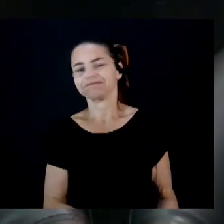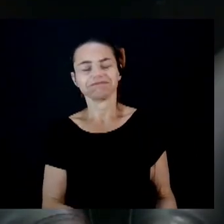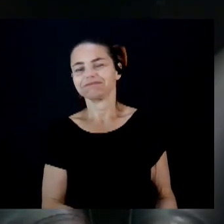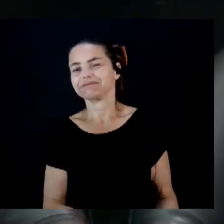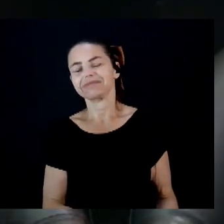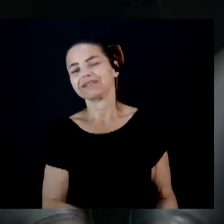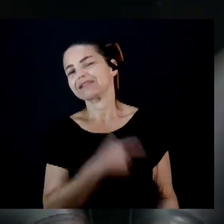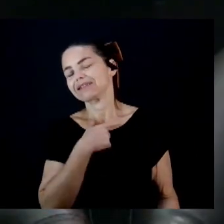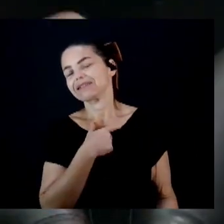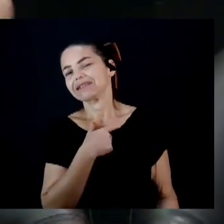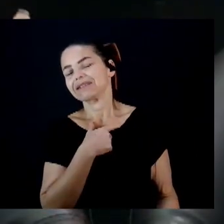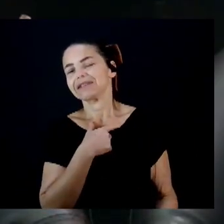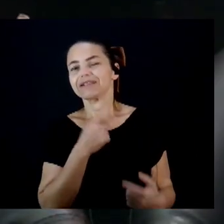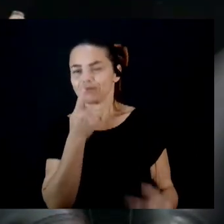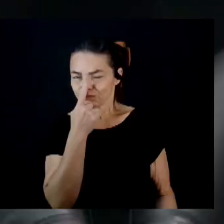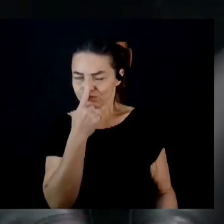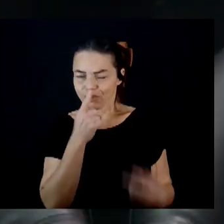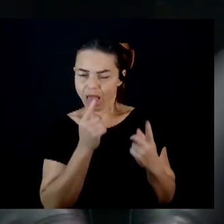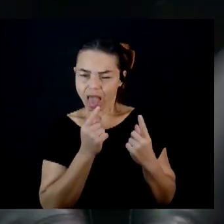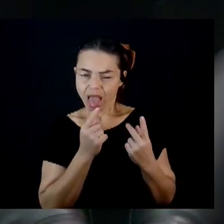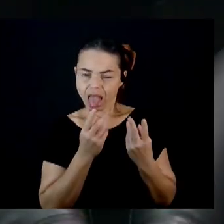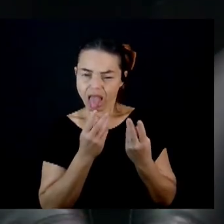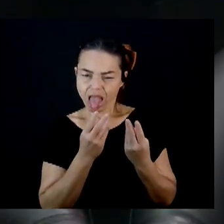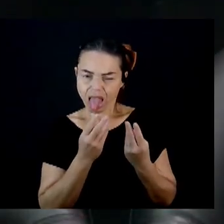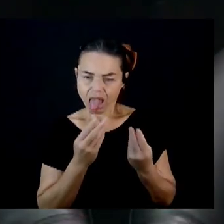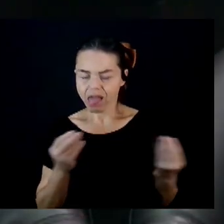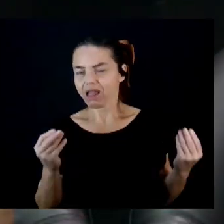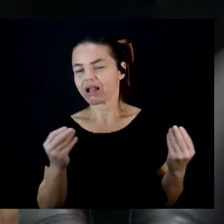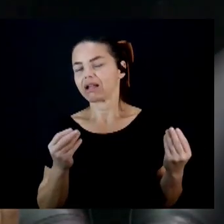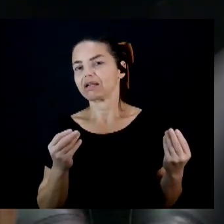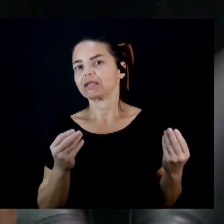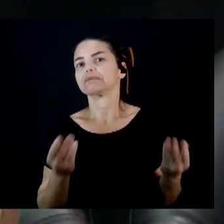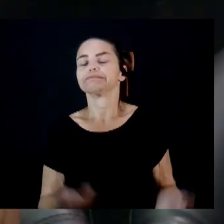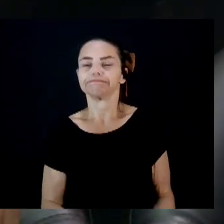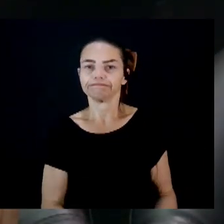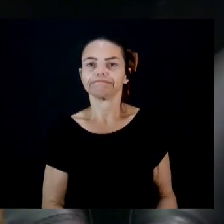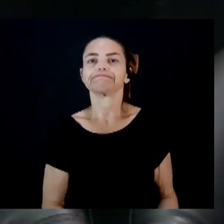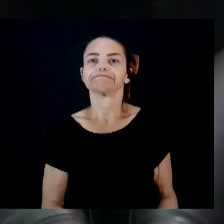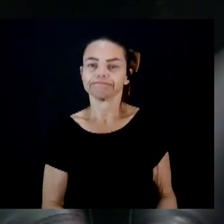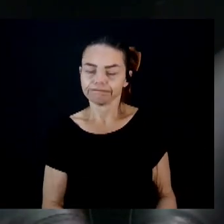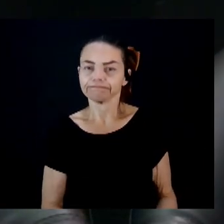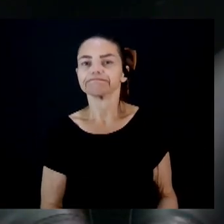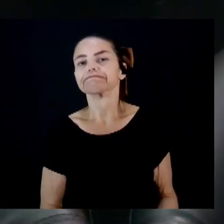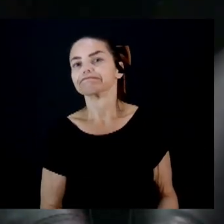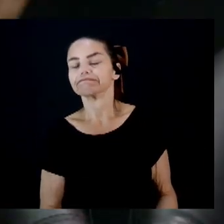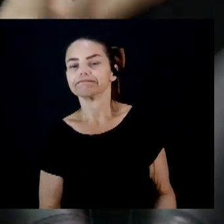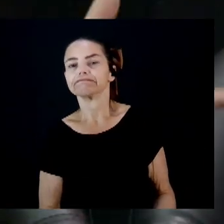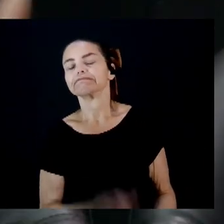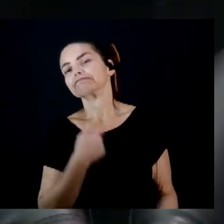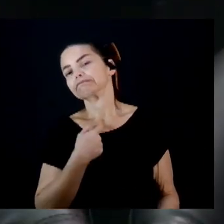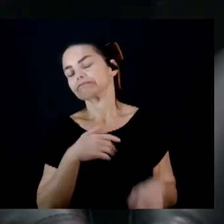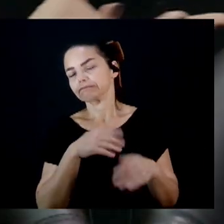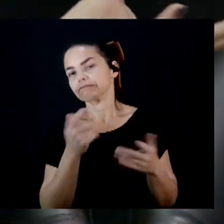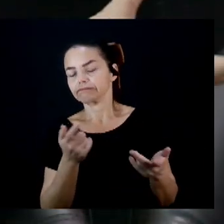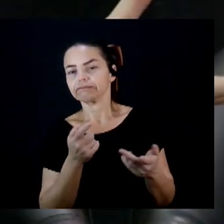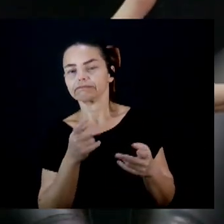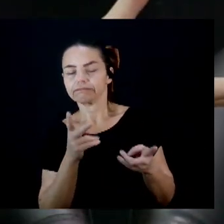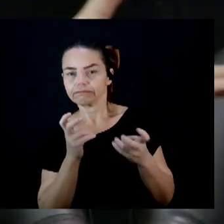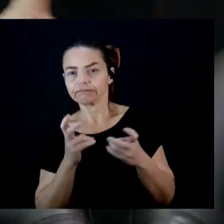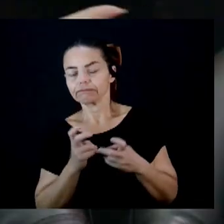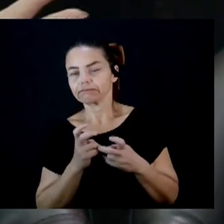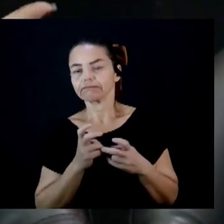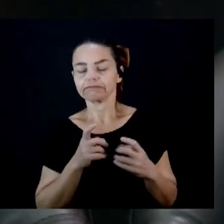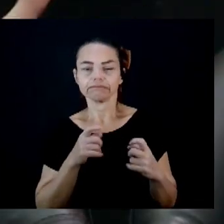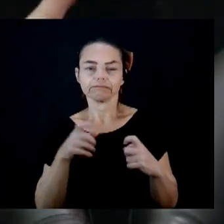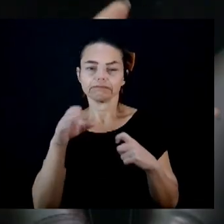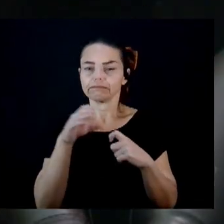Essa intimidade vai se perdendo. E, de repente, né? A gente vê muito em consultório, você deve